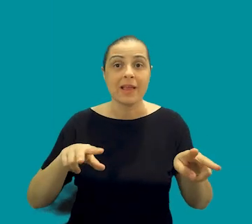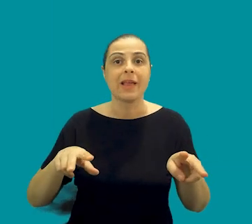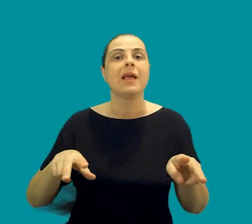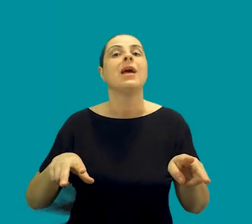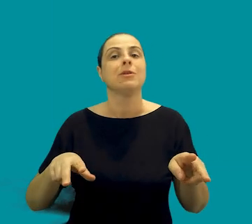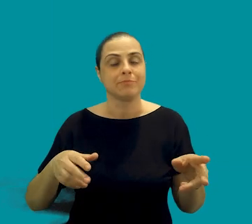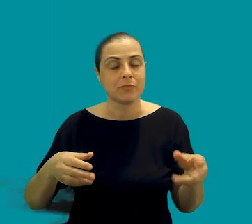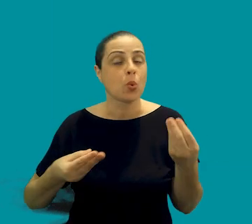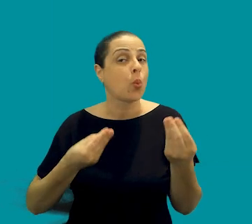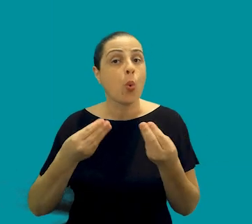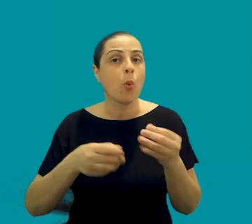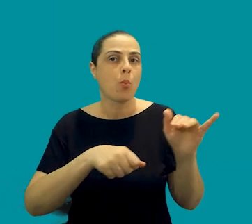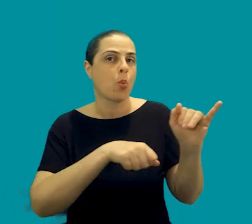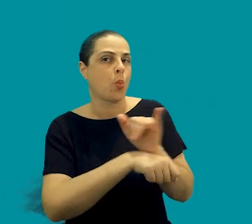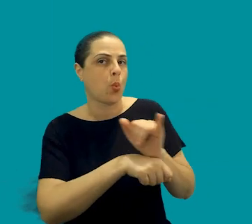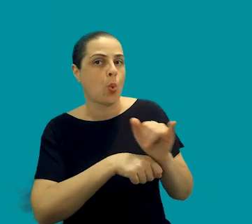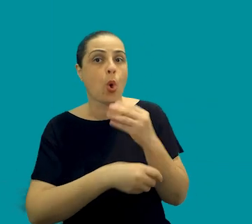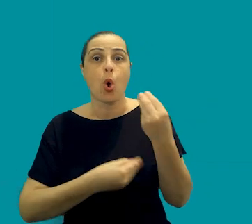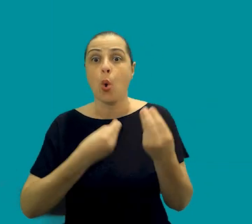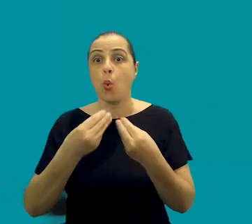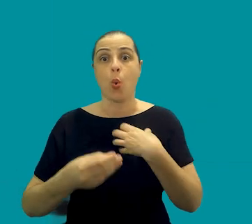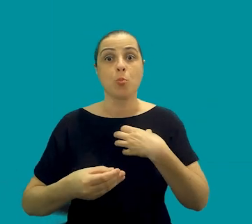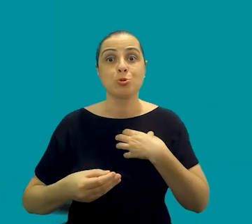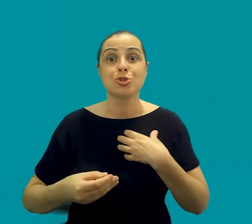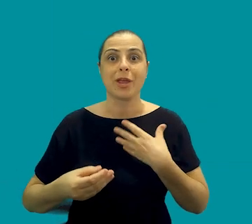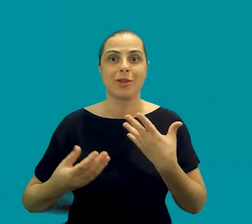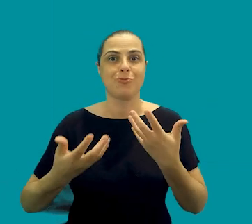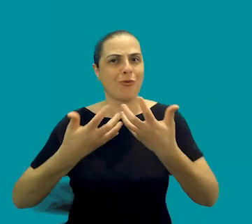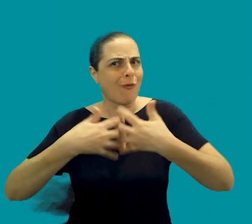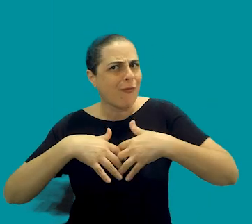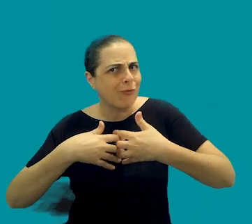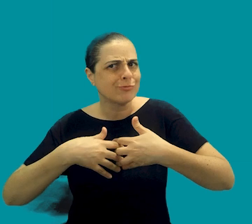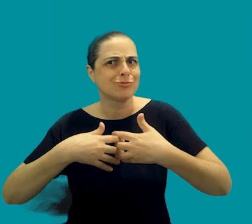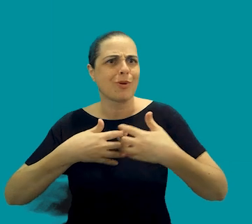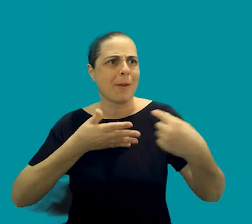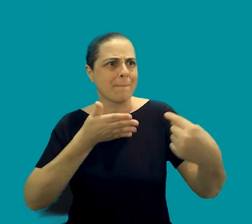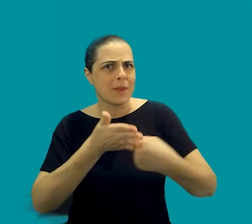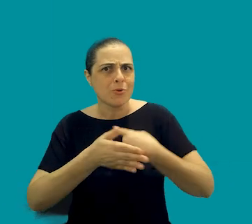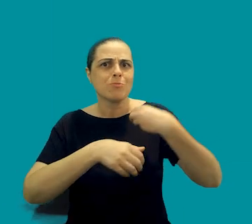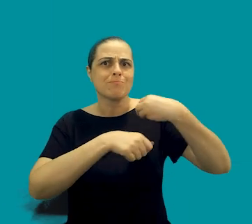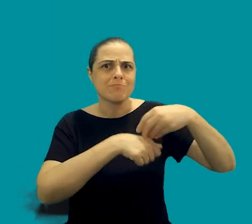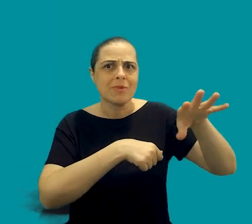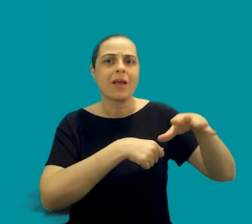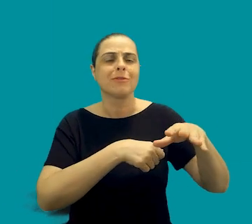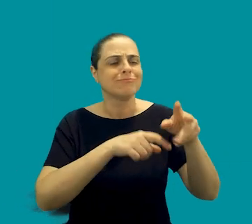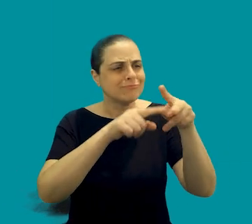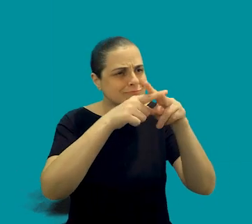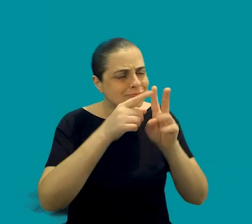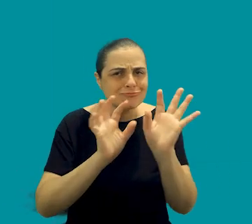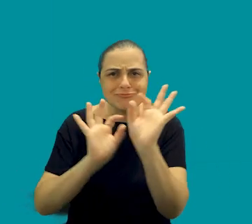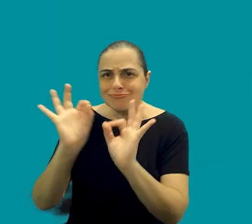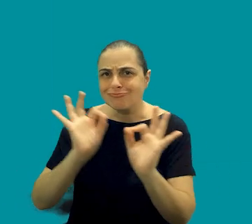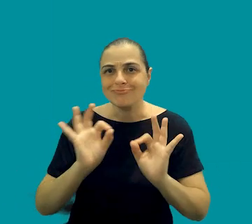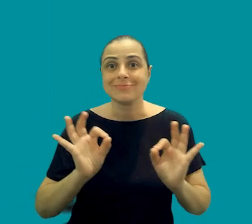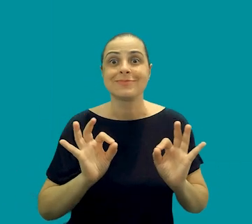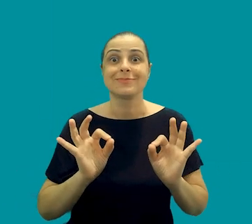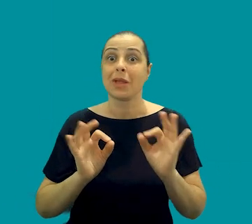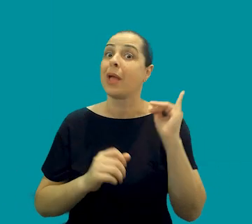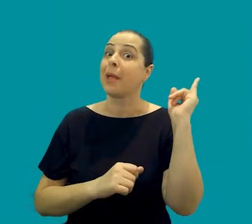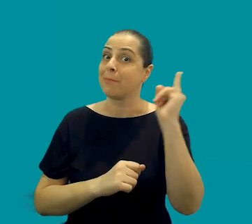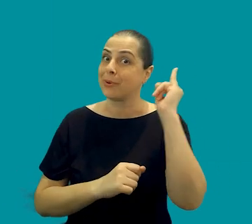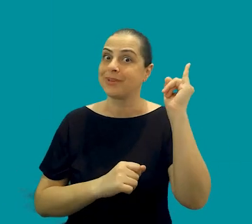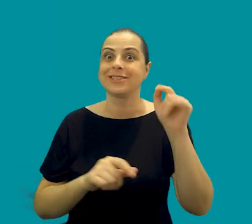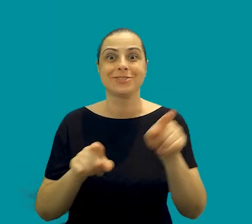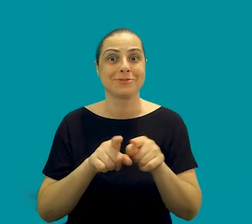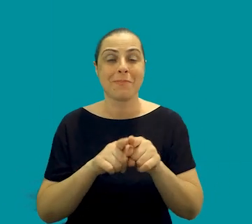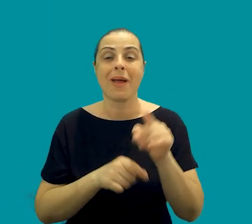de dinâmicas do projeto que funcionam, o que a gente pode trazer de ajustes. Então, acho que isso tem sido muito importante. E um número